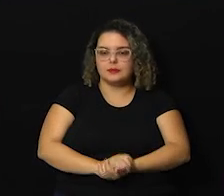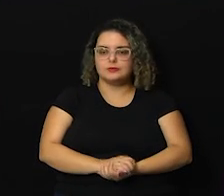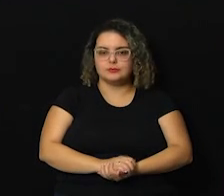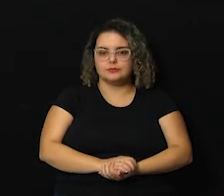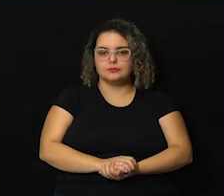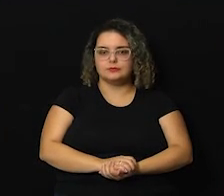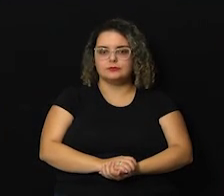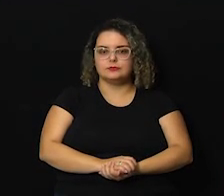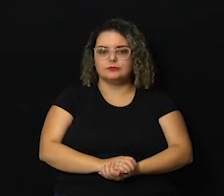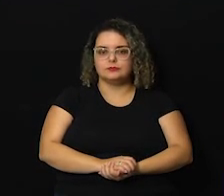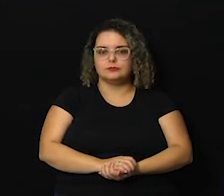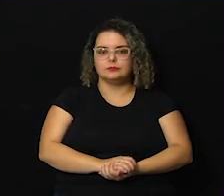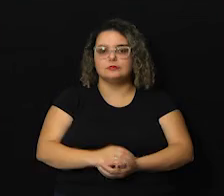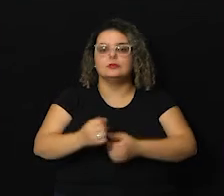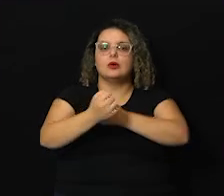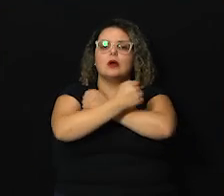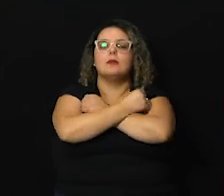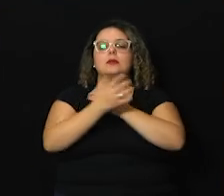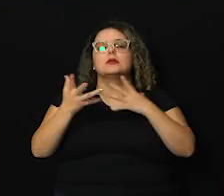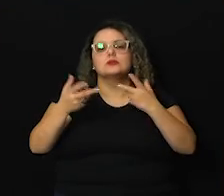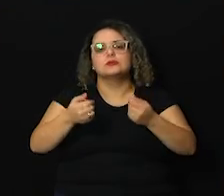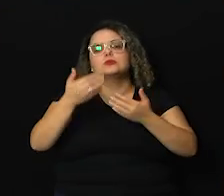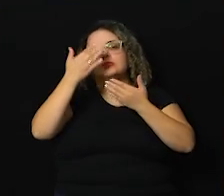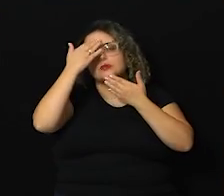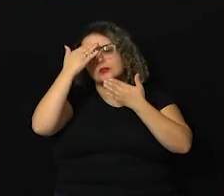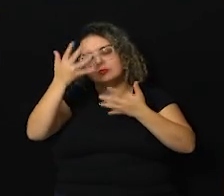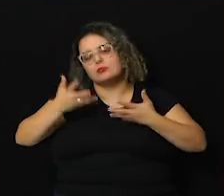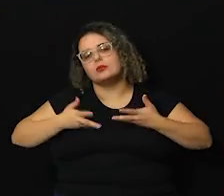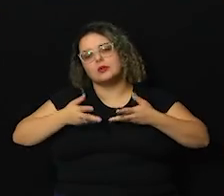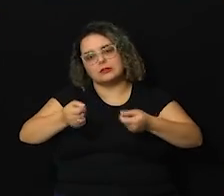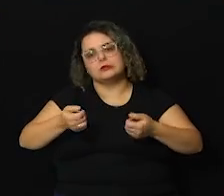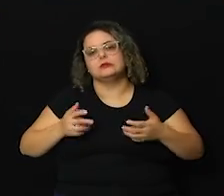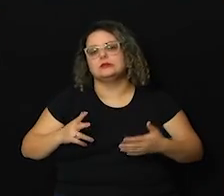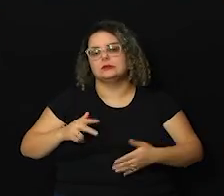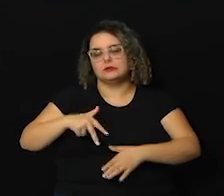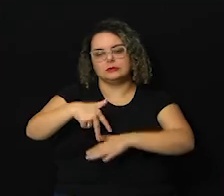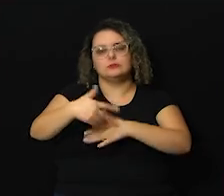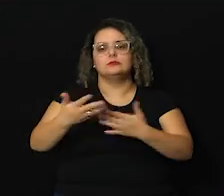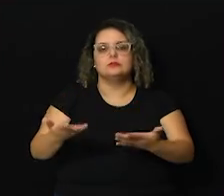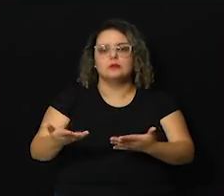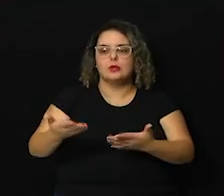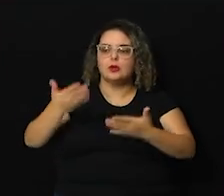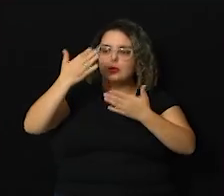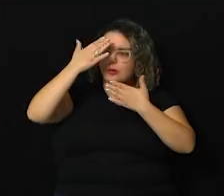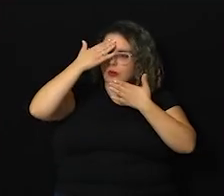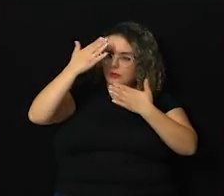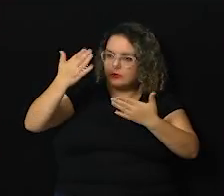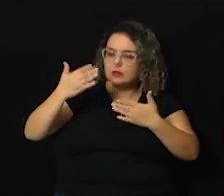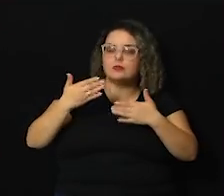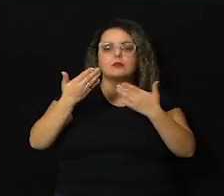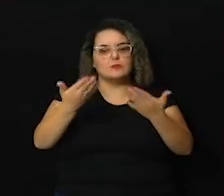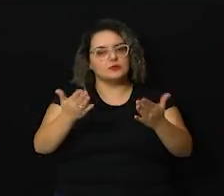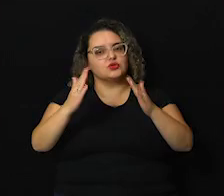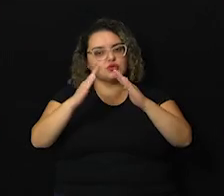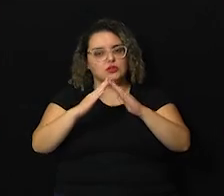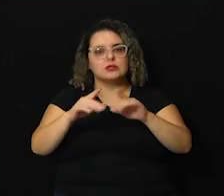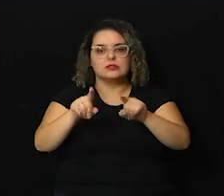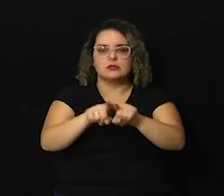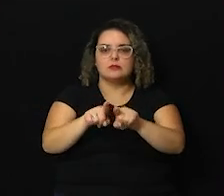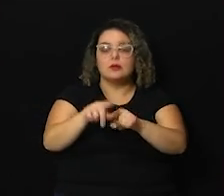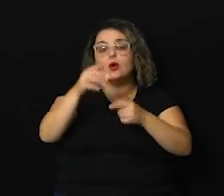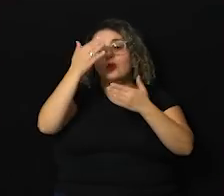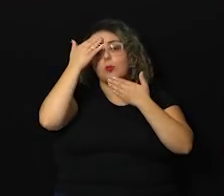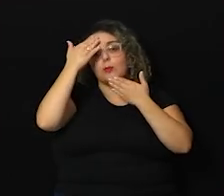momento. Um abraço a todos, eu agradeço pelo convite e estou sempre à disposição. Então, doutor, mais uma vez, muito obrigada. A você de casa